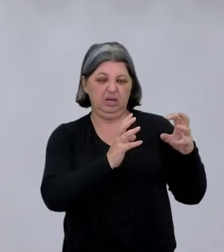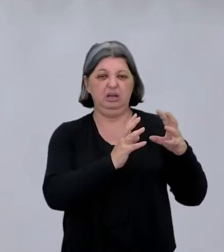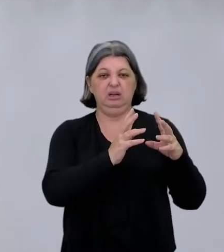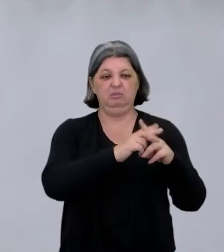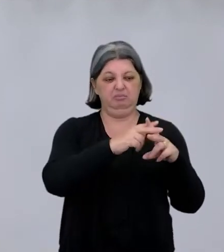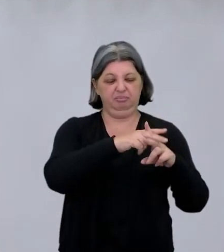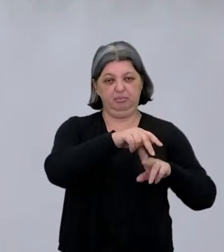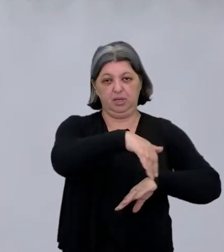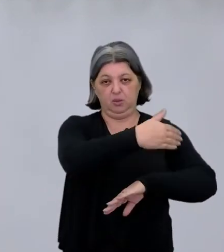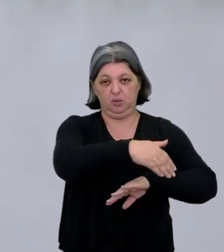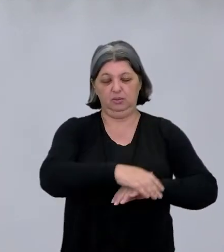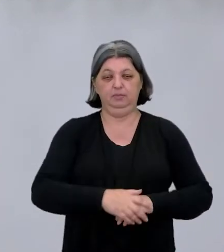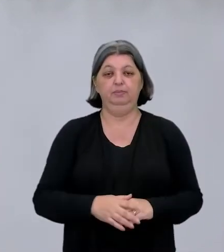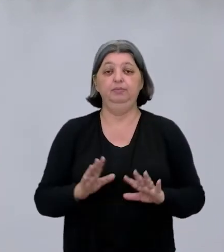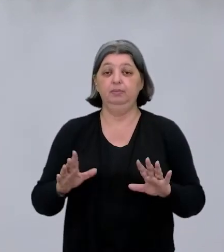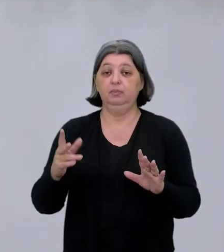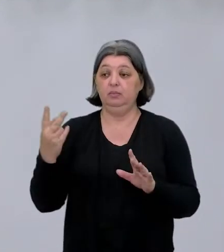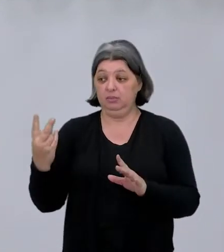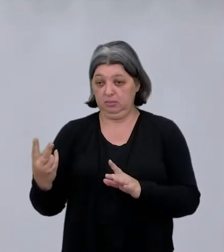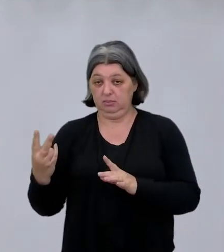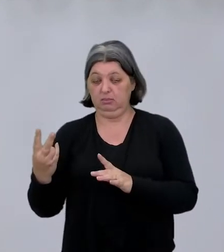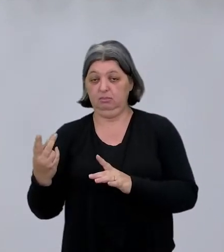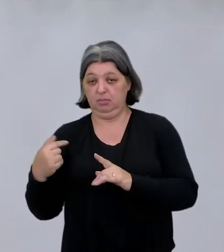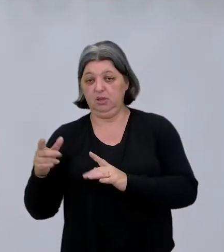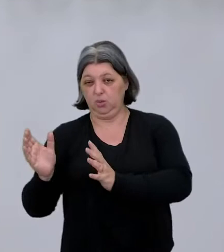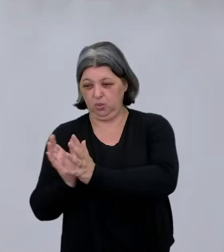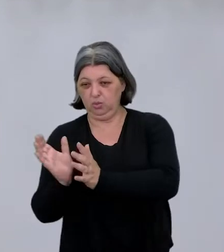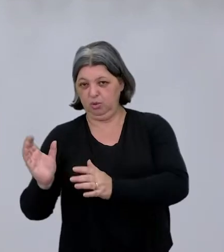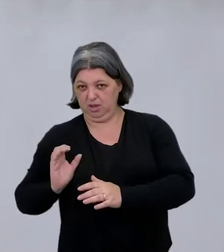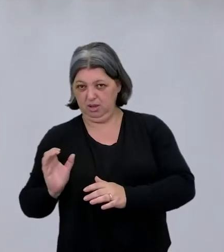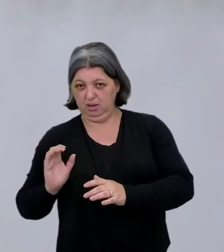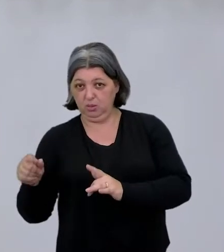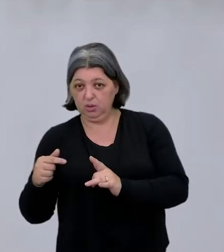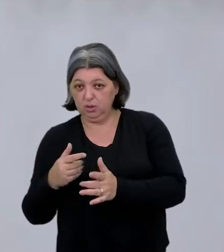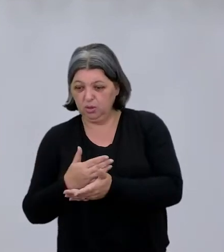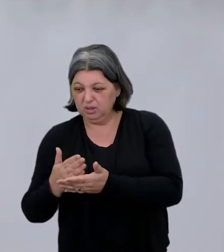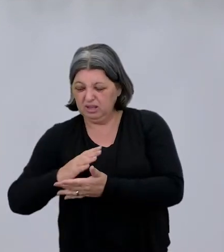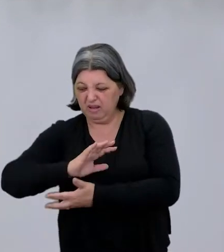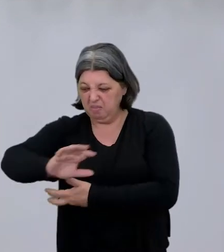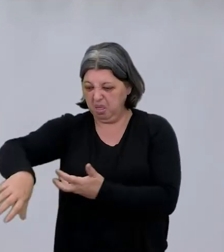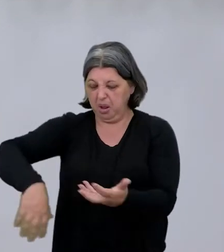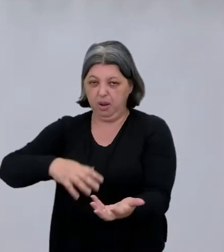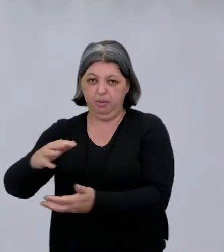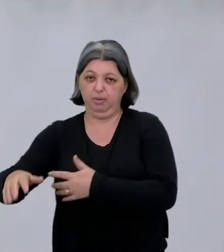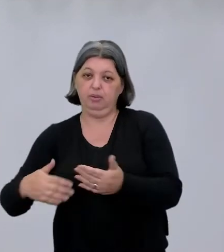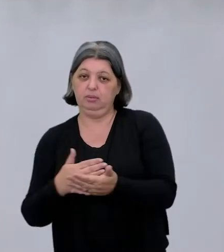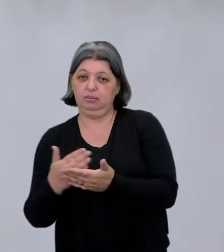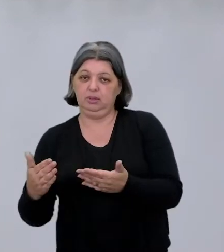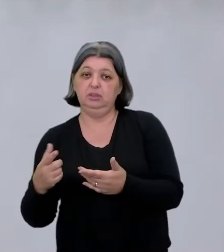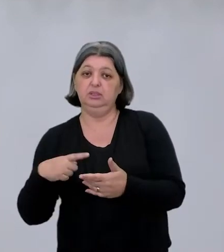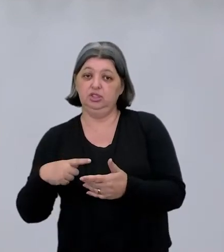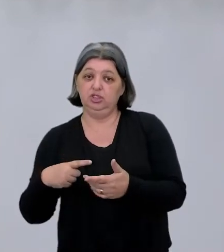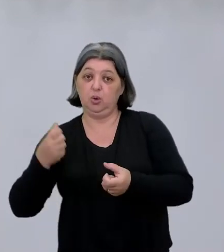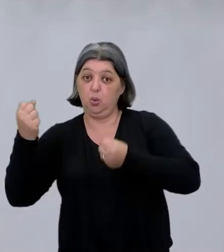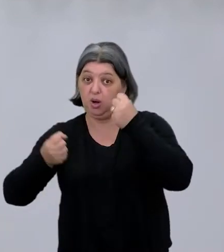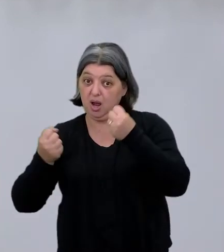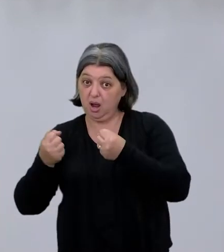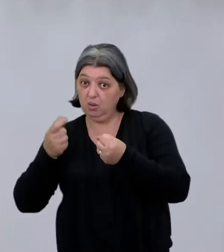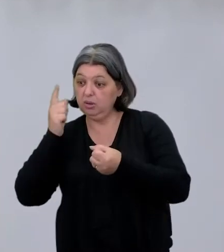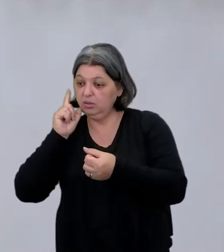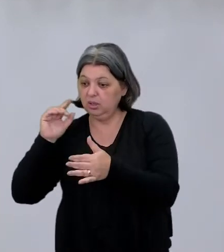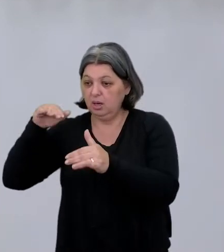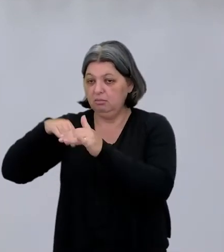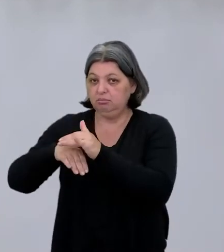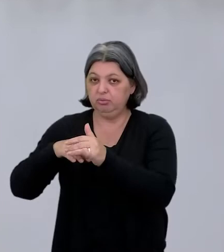ricas, existiam 2 fatores. Na hora que a confusão se armava, normalmente eles tinham, por exemplo, um carro que eles entravam e conseguiam